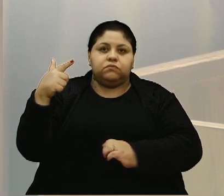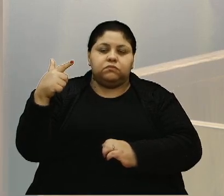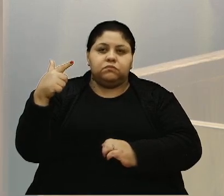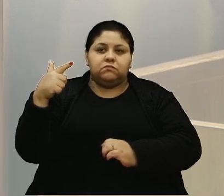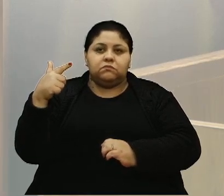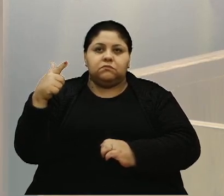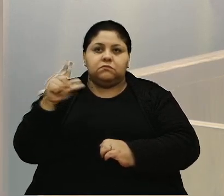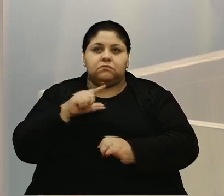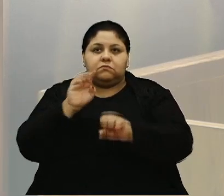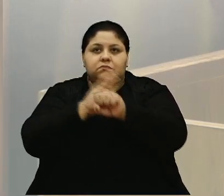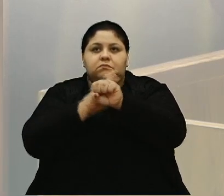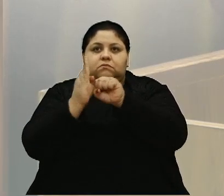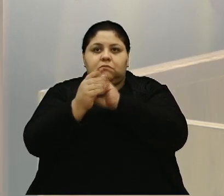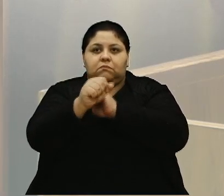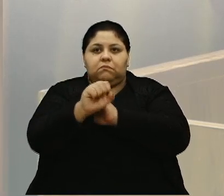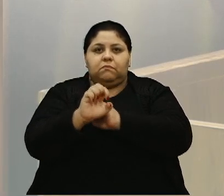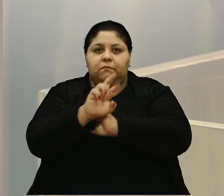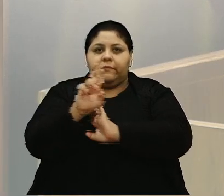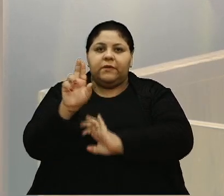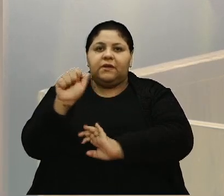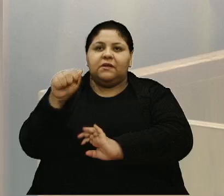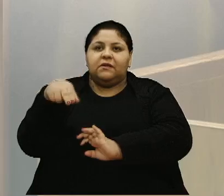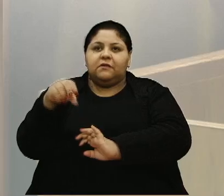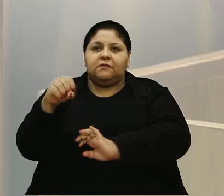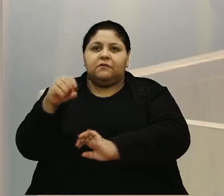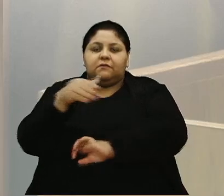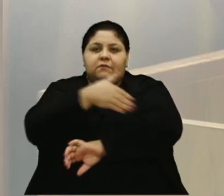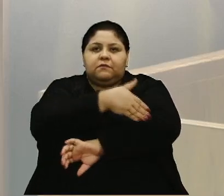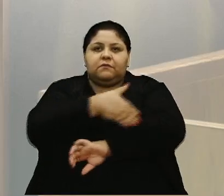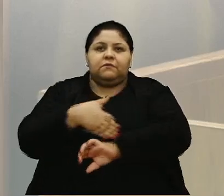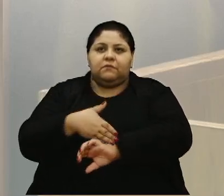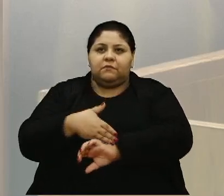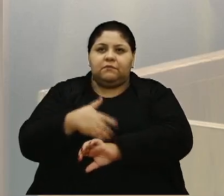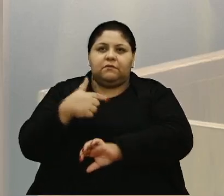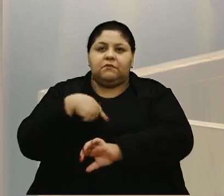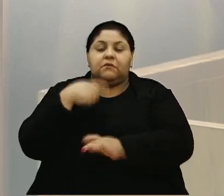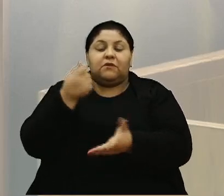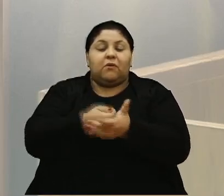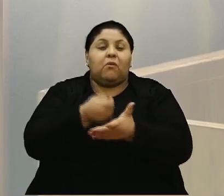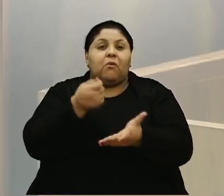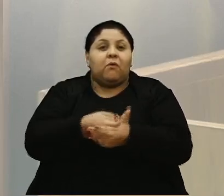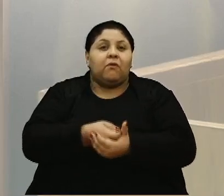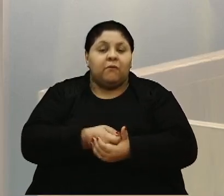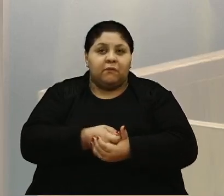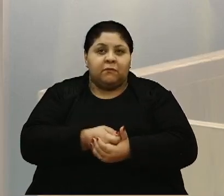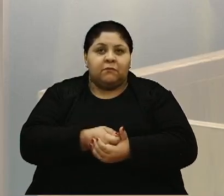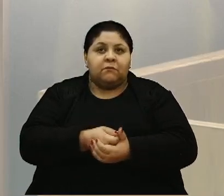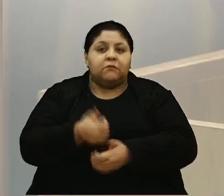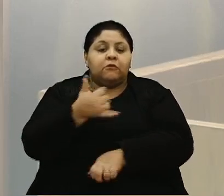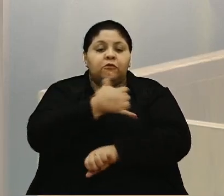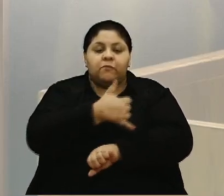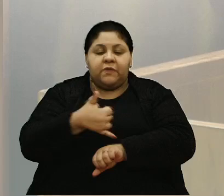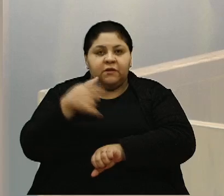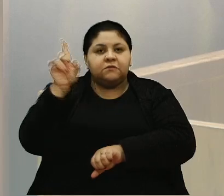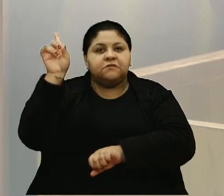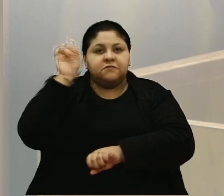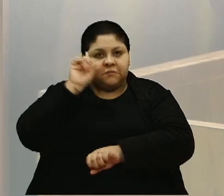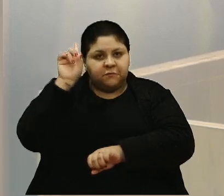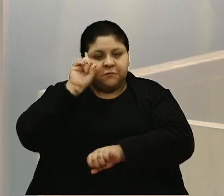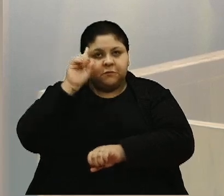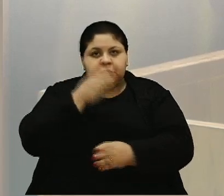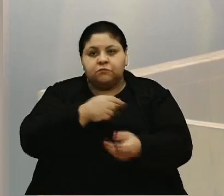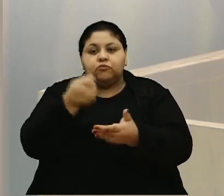inclusive lá no bairro Serrano tinha uma rua, Anacleto Vidor, que eu estava cobrando, porque eu passo lá todo dia e era muito